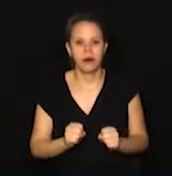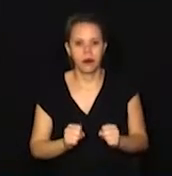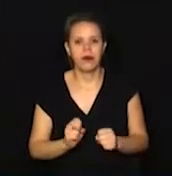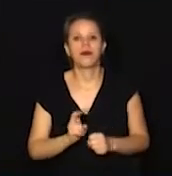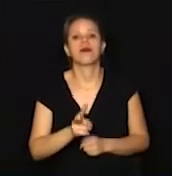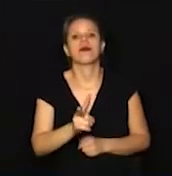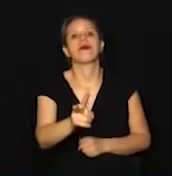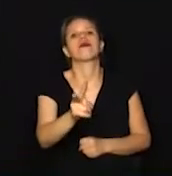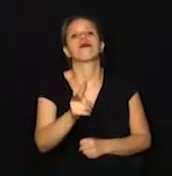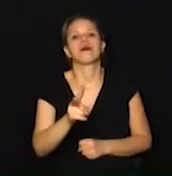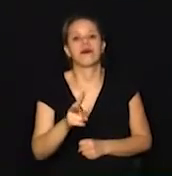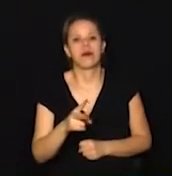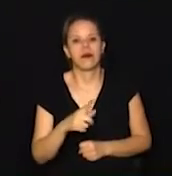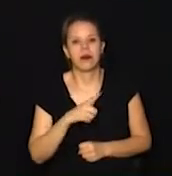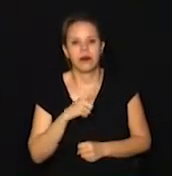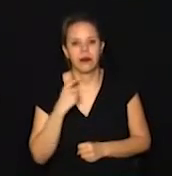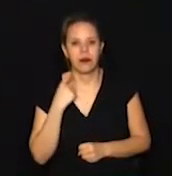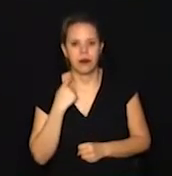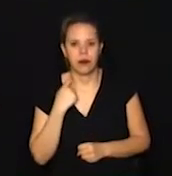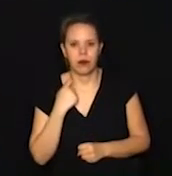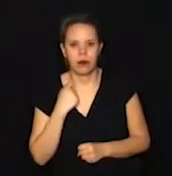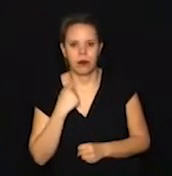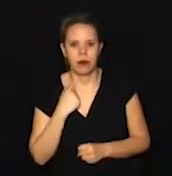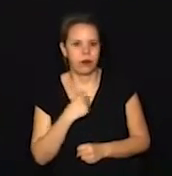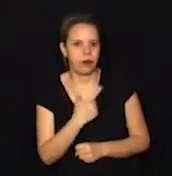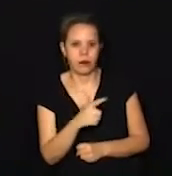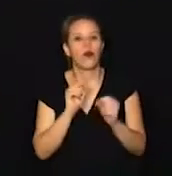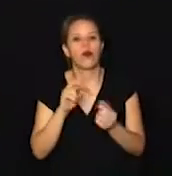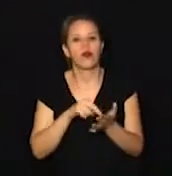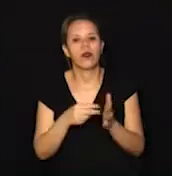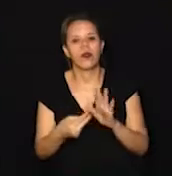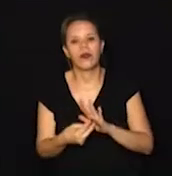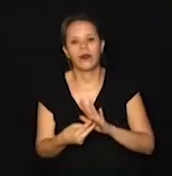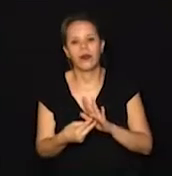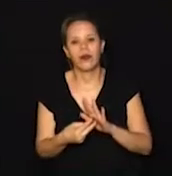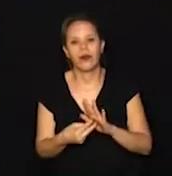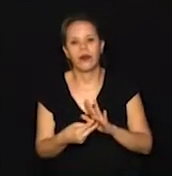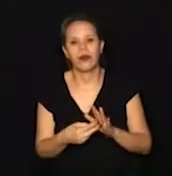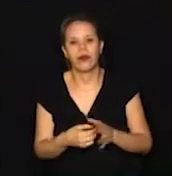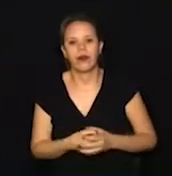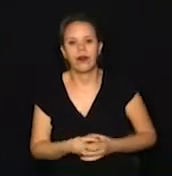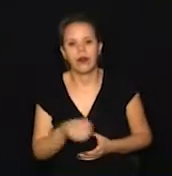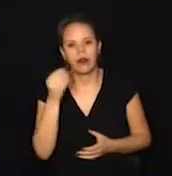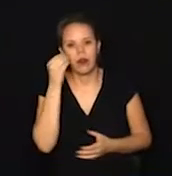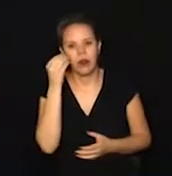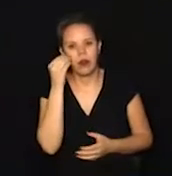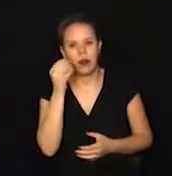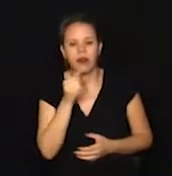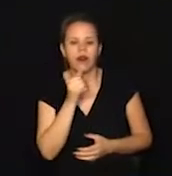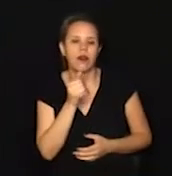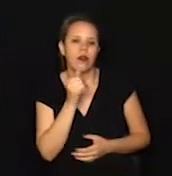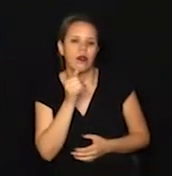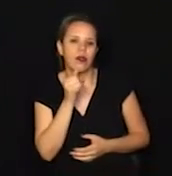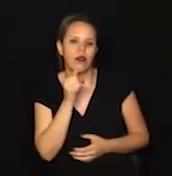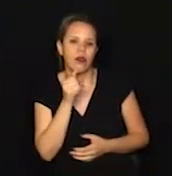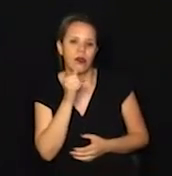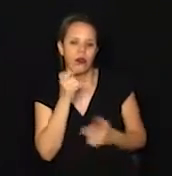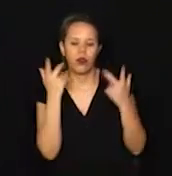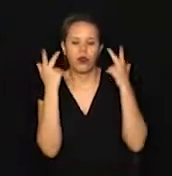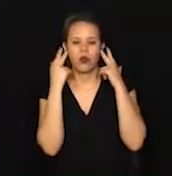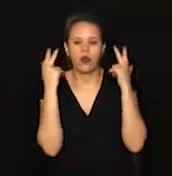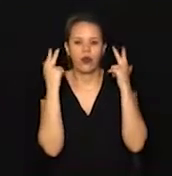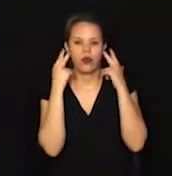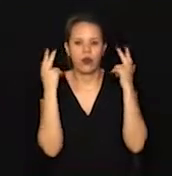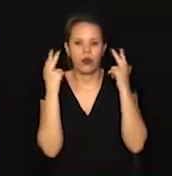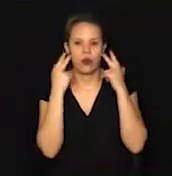continuar nesse caminho, para não ter retrocesso. A gente tentar retomar a normalidade